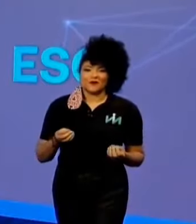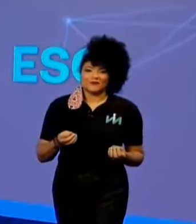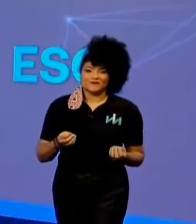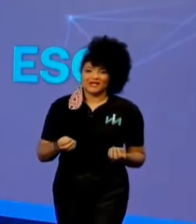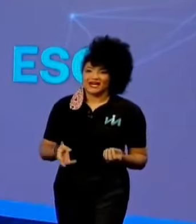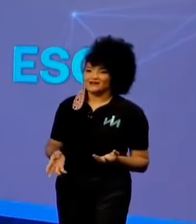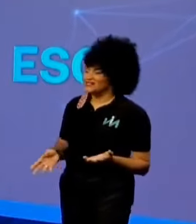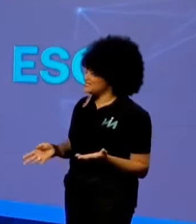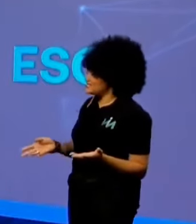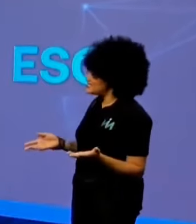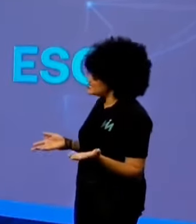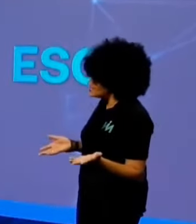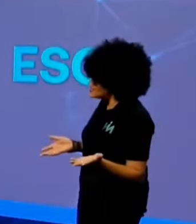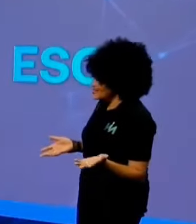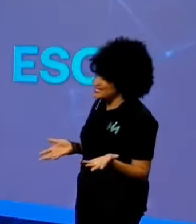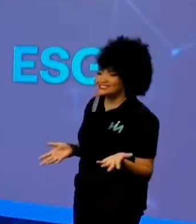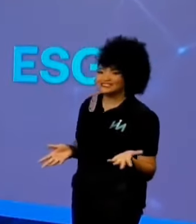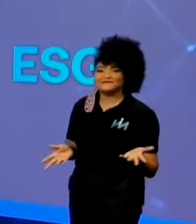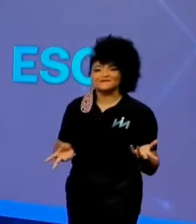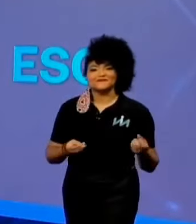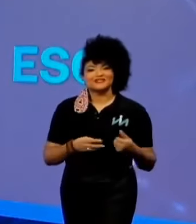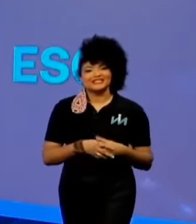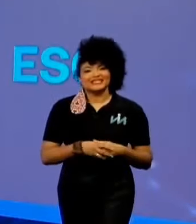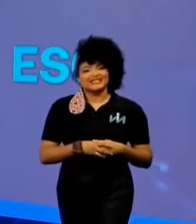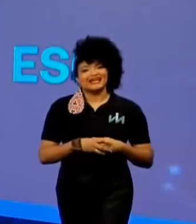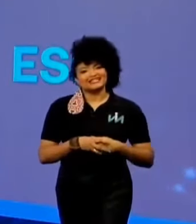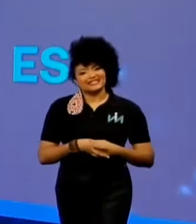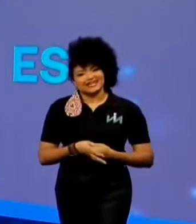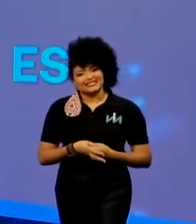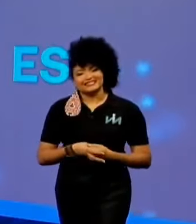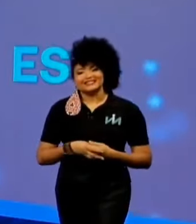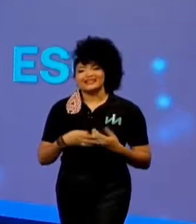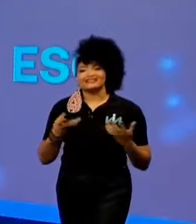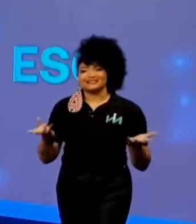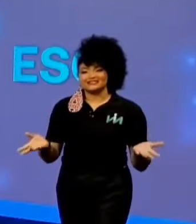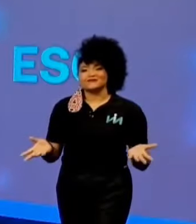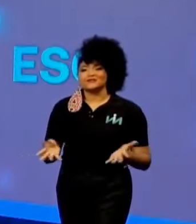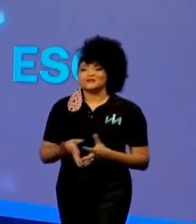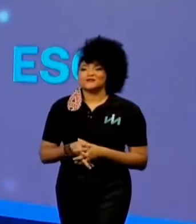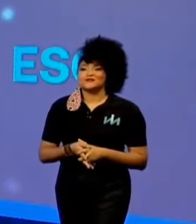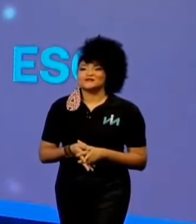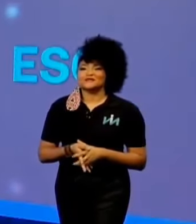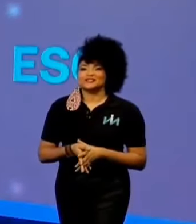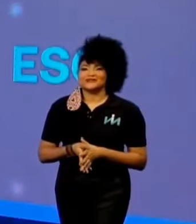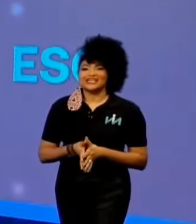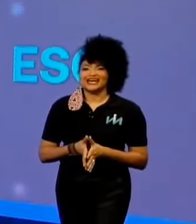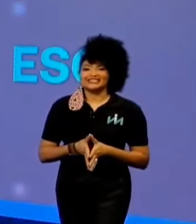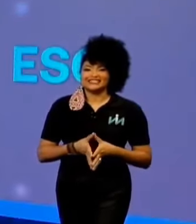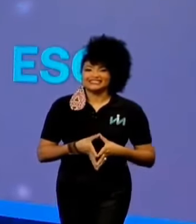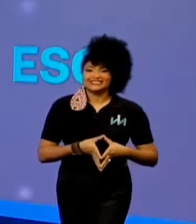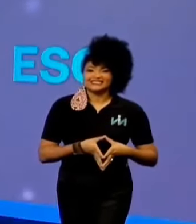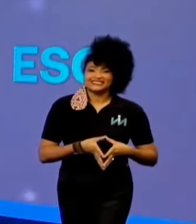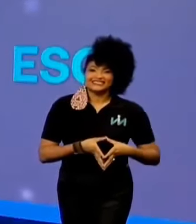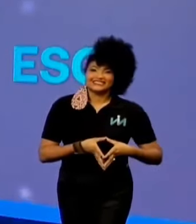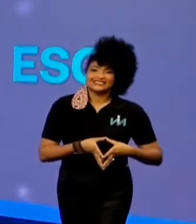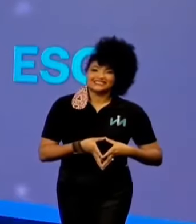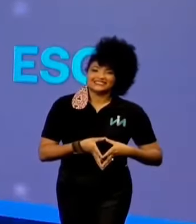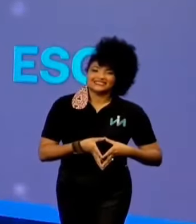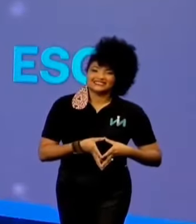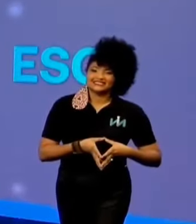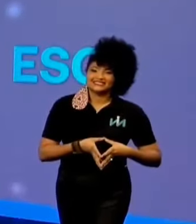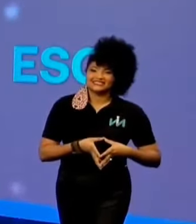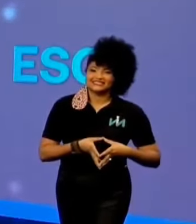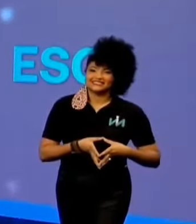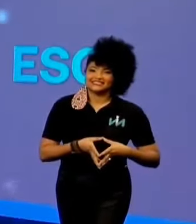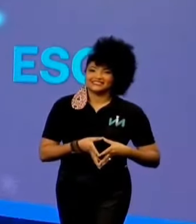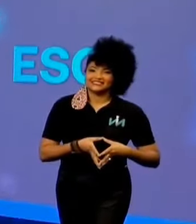lacração pela queda. Agora a gente se despede. E agradece a atenção de todos. Muito obrigada. Muito